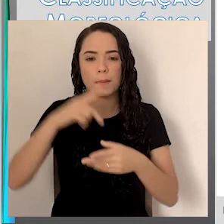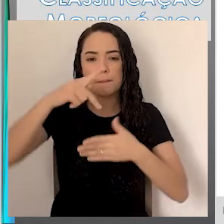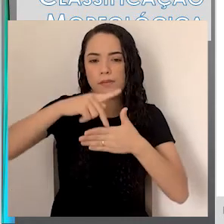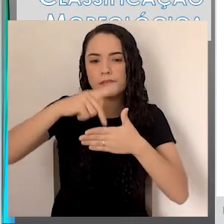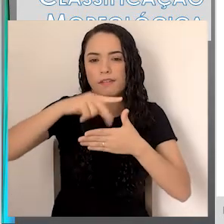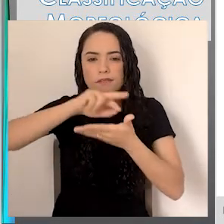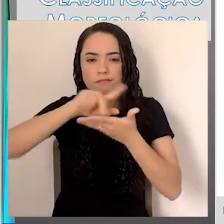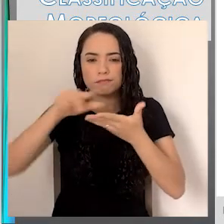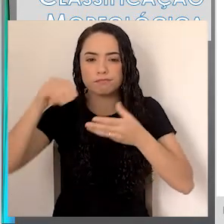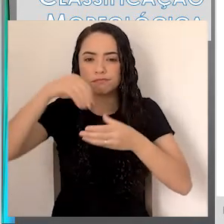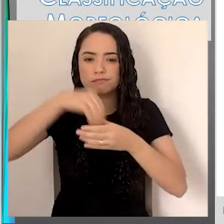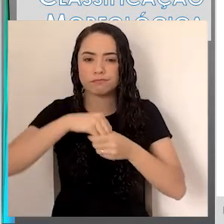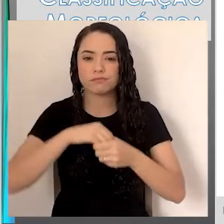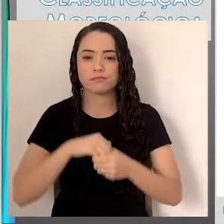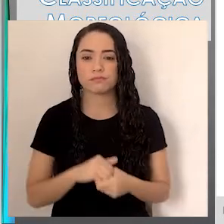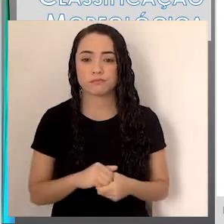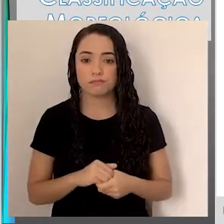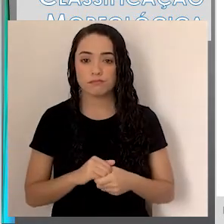proteína.